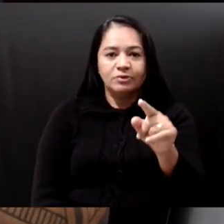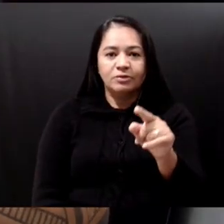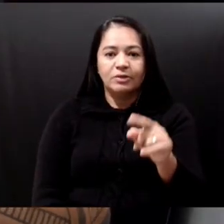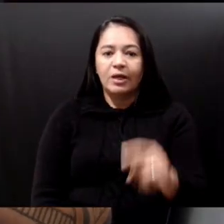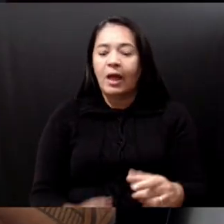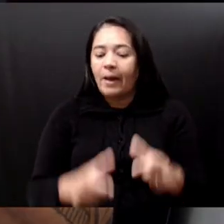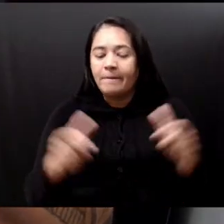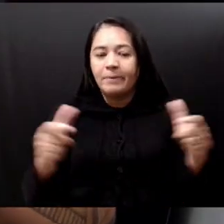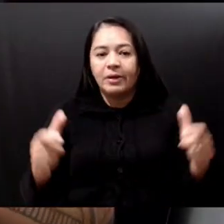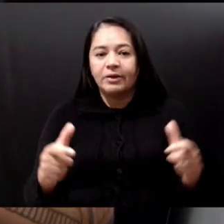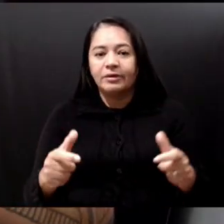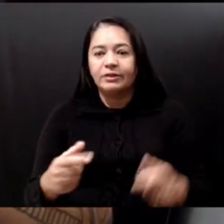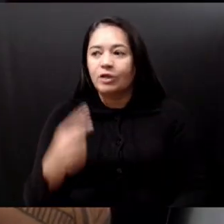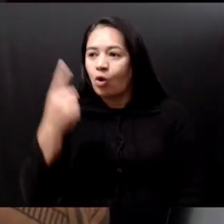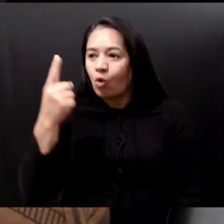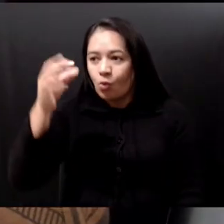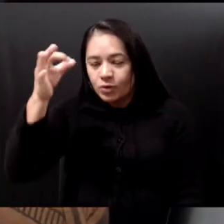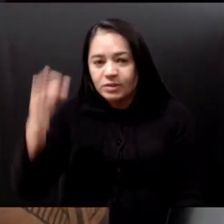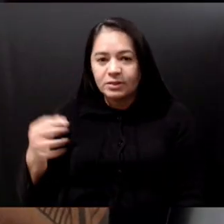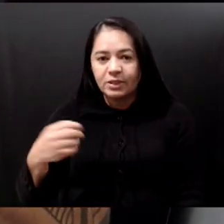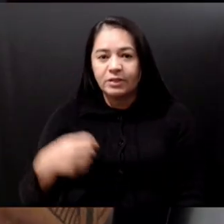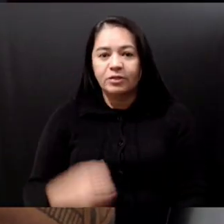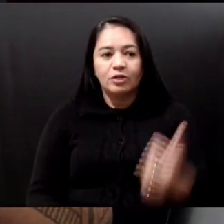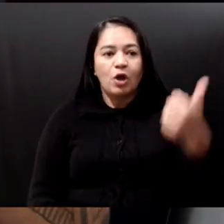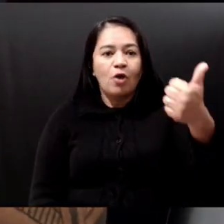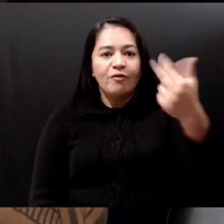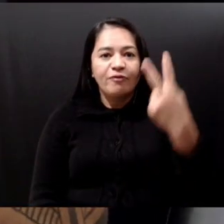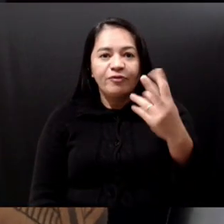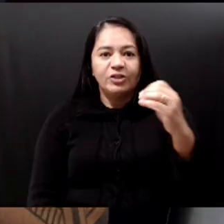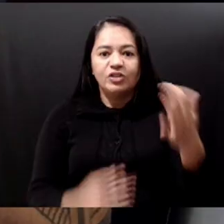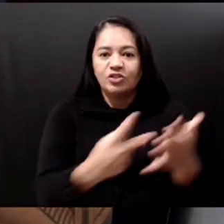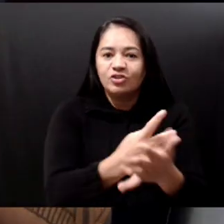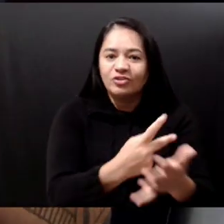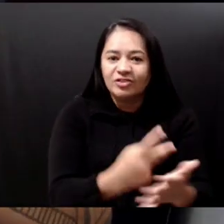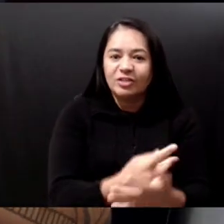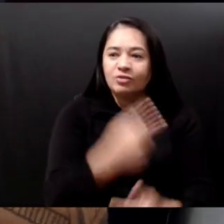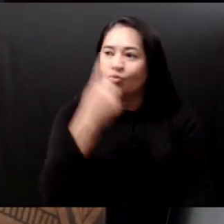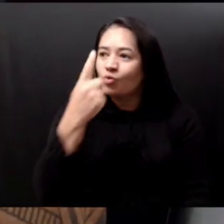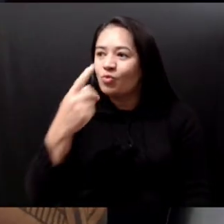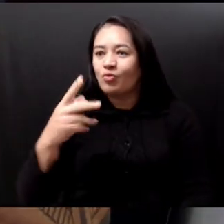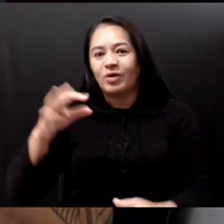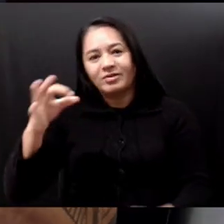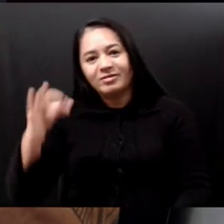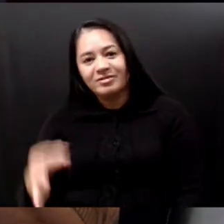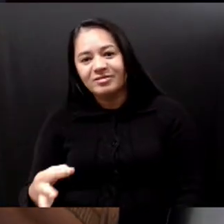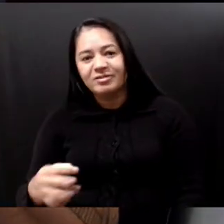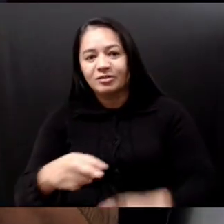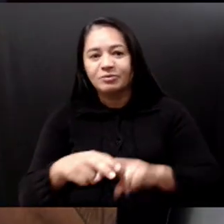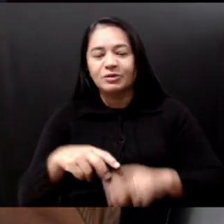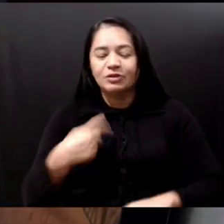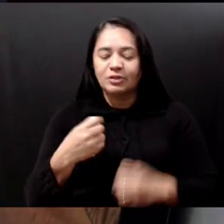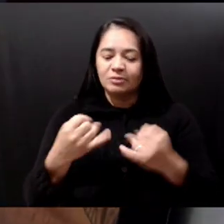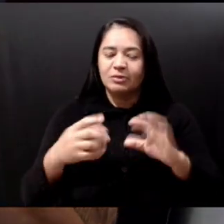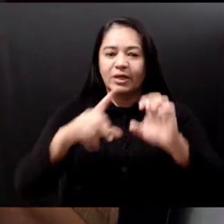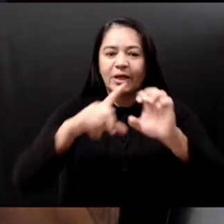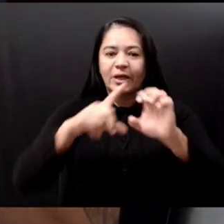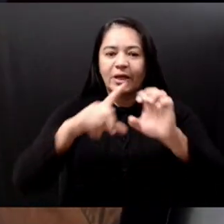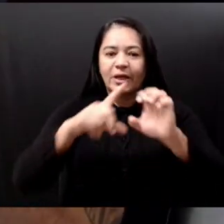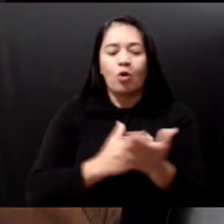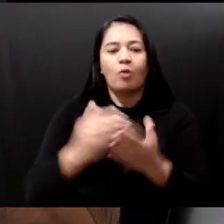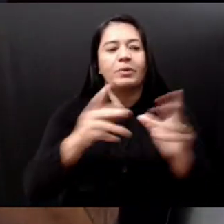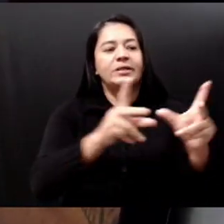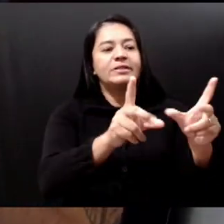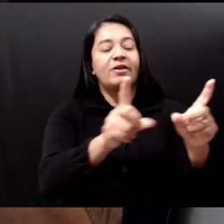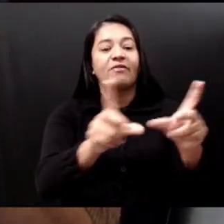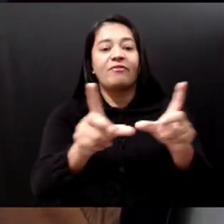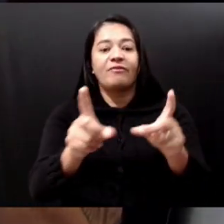faço, eu tenho 10, 11, 20 erros. Então, quando a gente fala de empreender, tudo começa na venda, né? Não existe empreendedorismo que não venda. Você